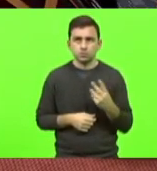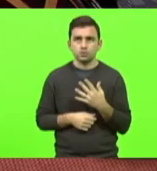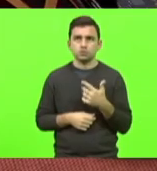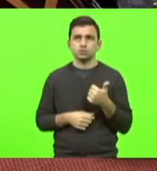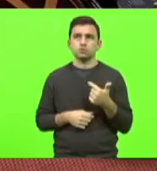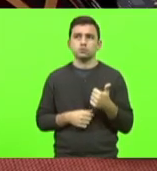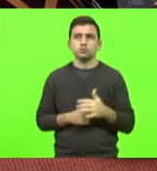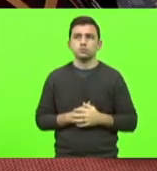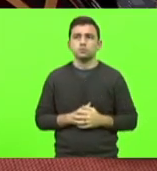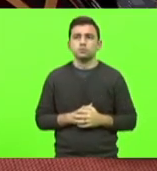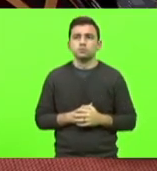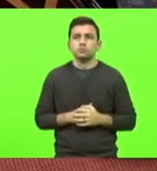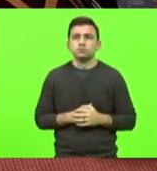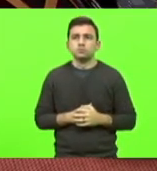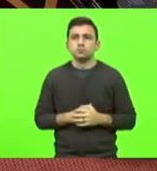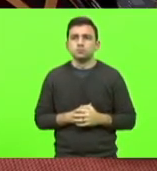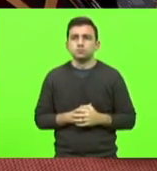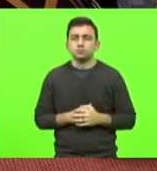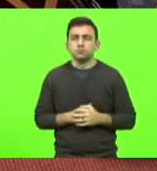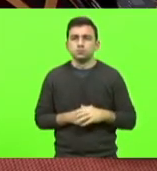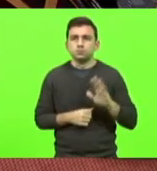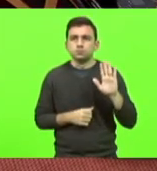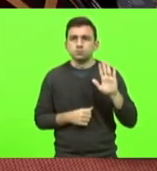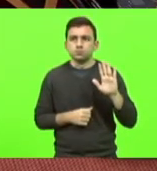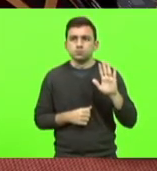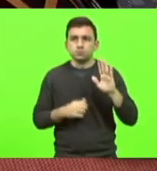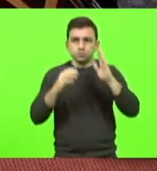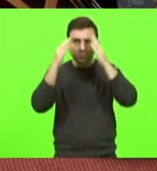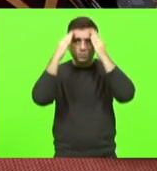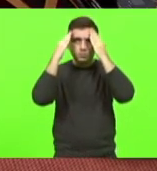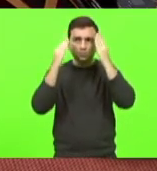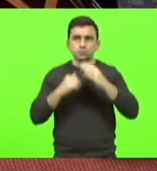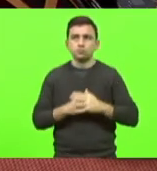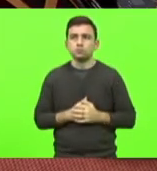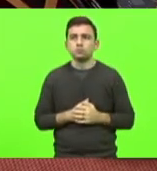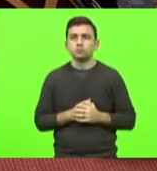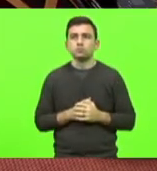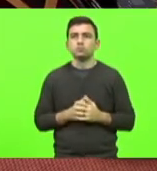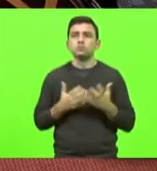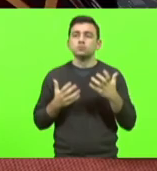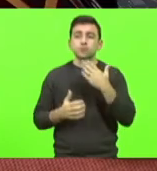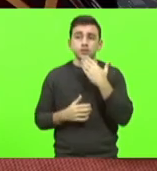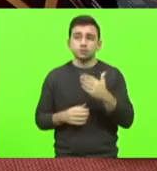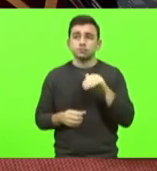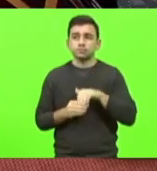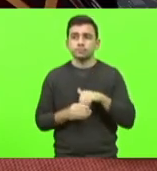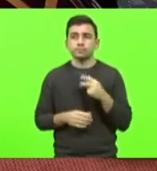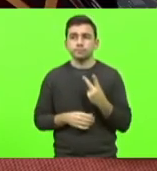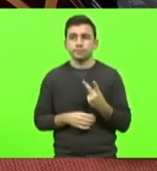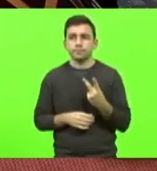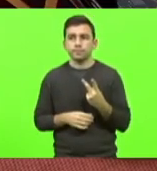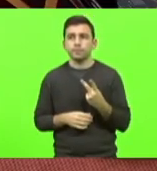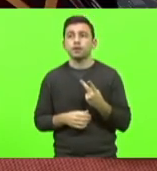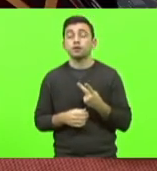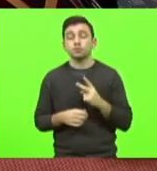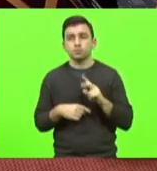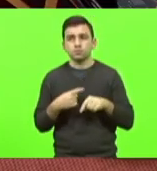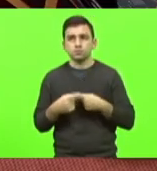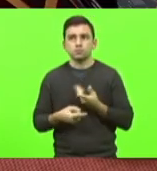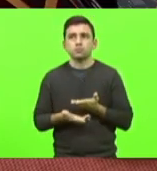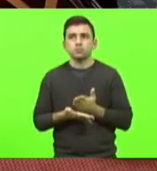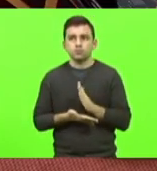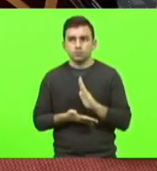Presidente quero aqui tá do meu chefe é pedir voto dois ao aprovar o requerimento